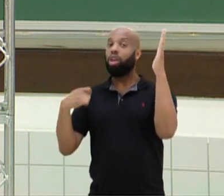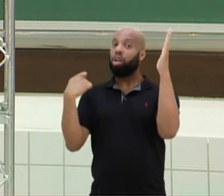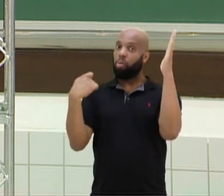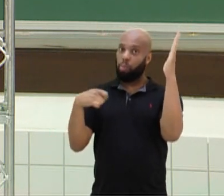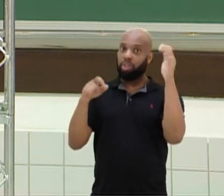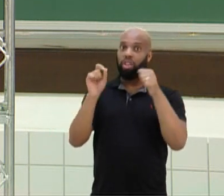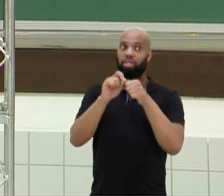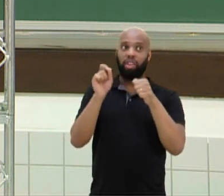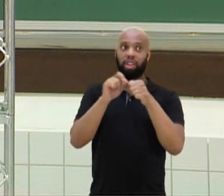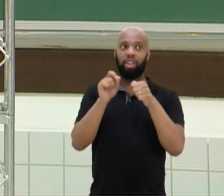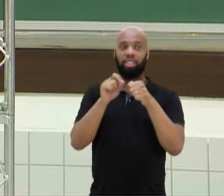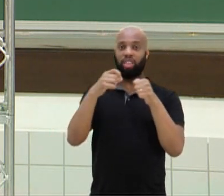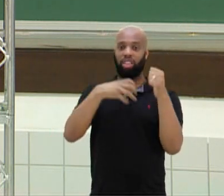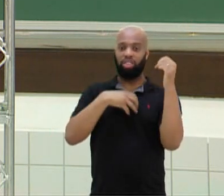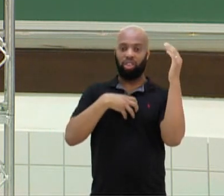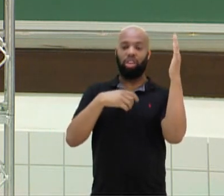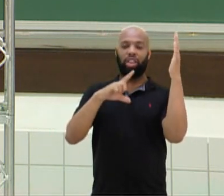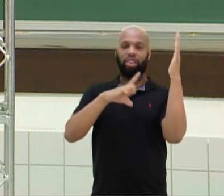para y.